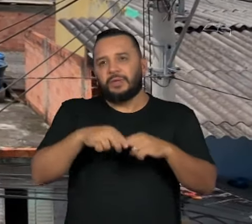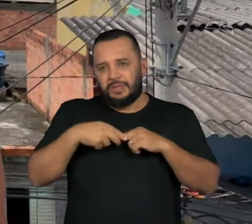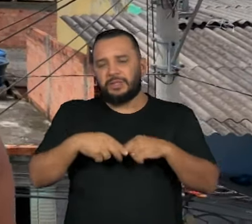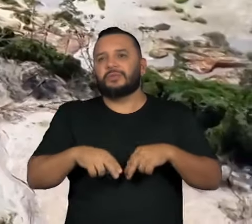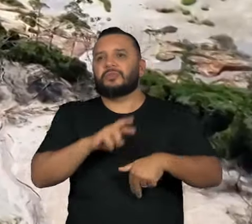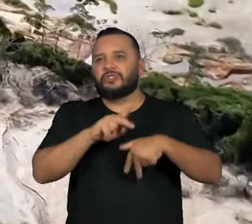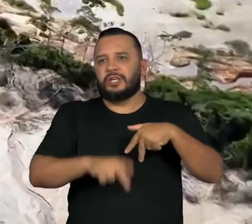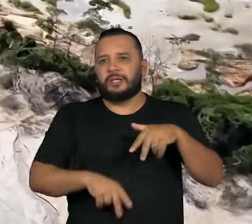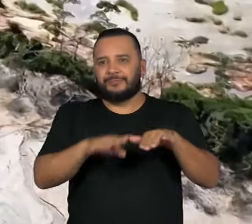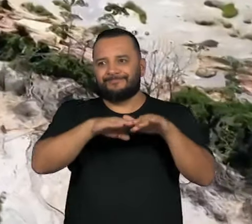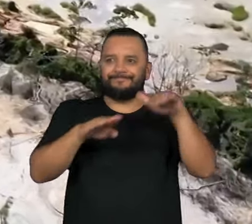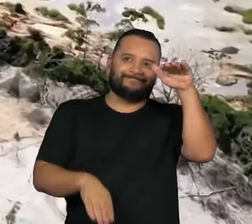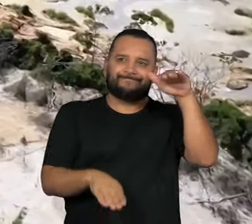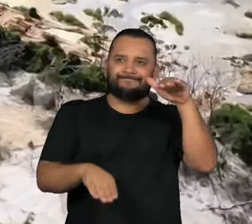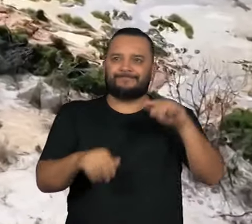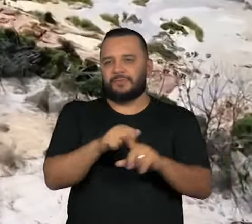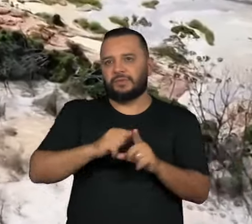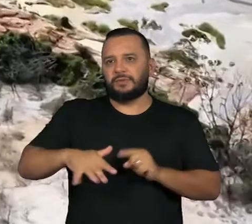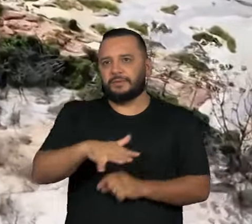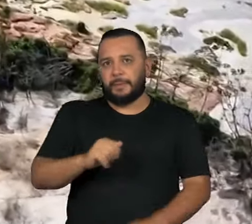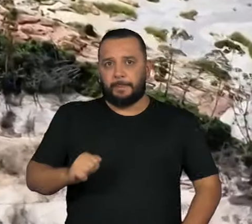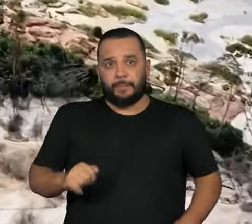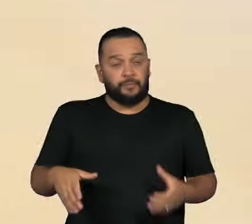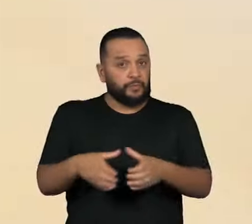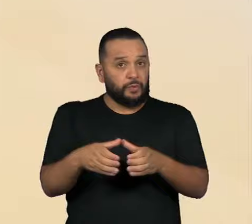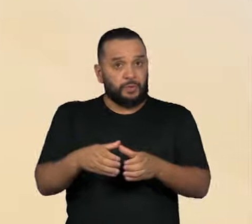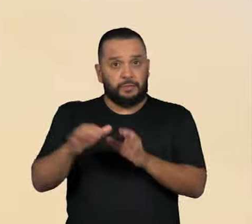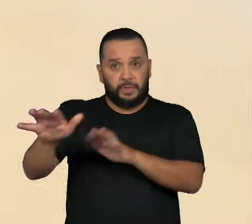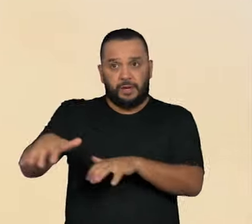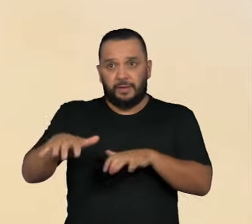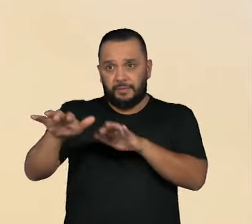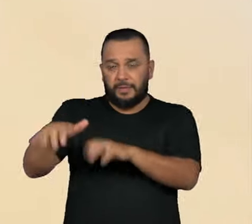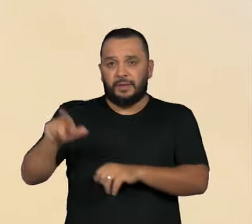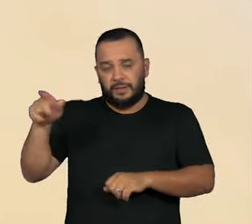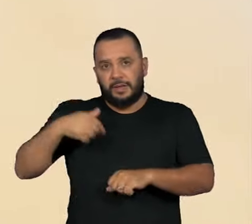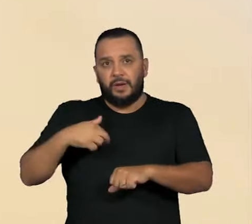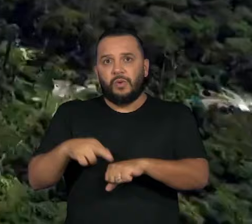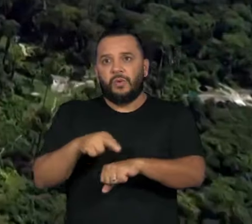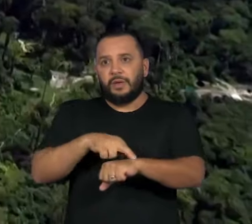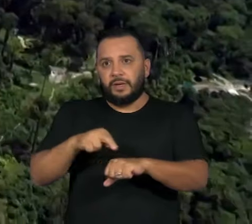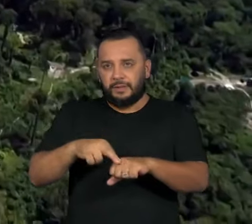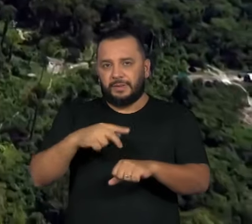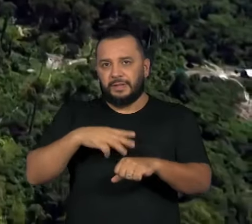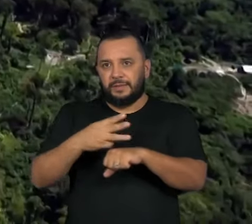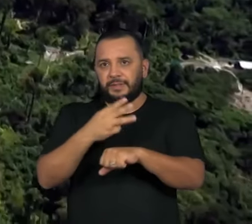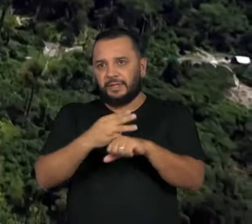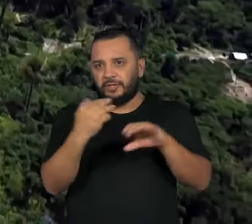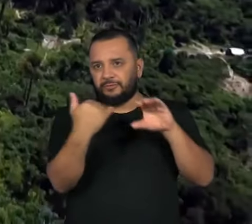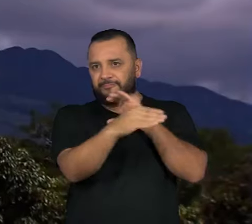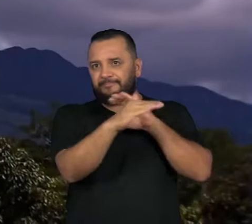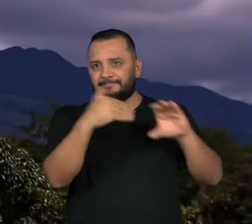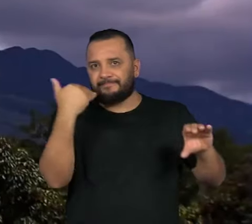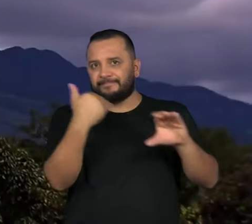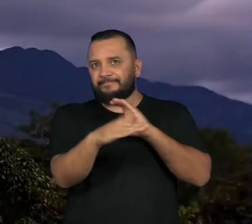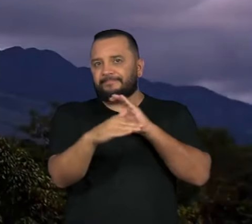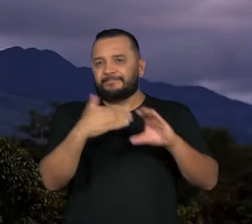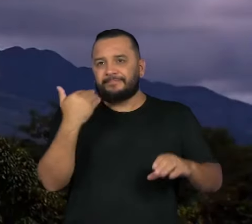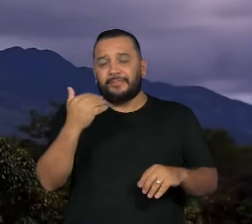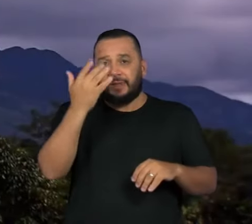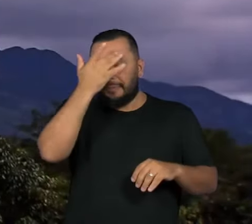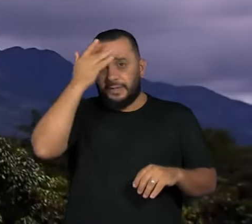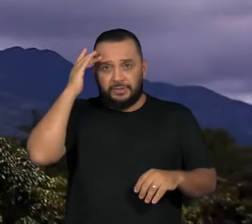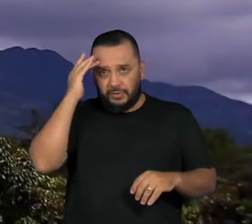sociedade. Grupos de garimpeiros de Roraima trocam áudios que indicam que os invasores estão